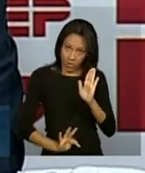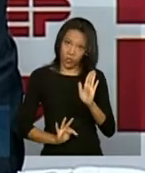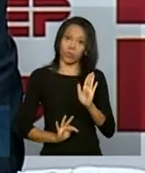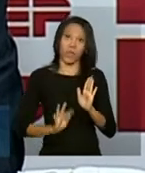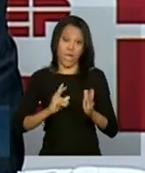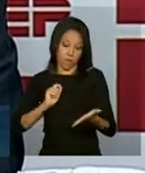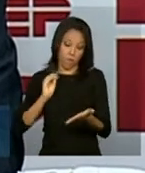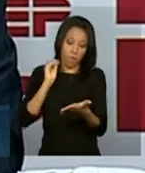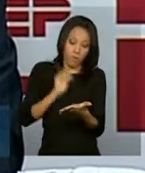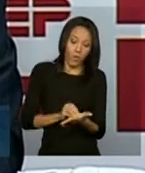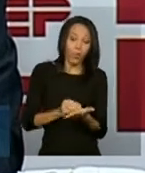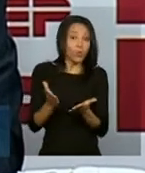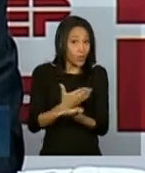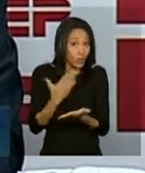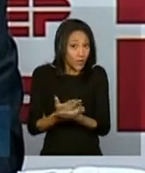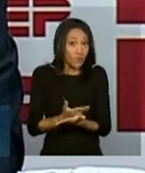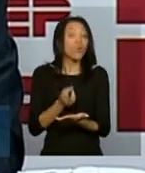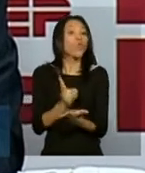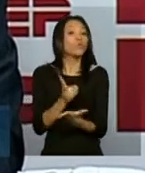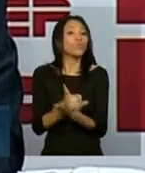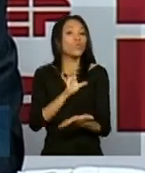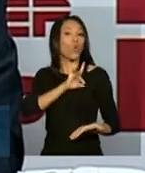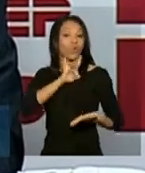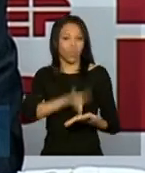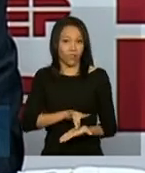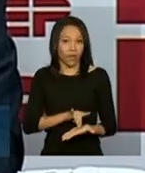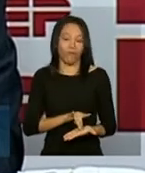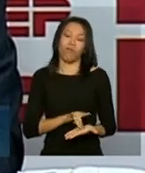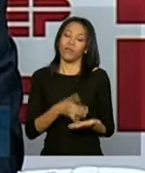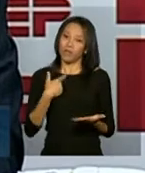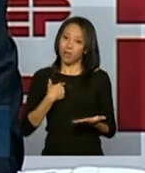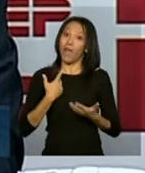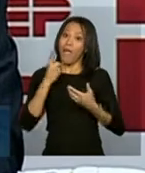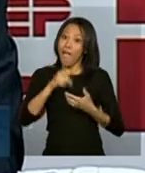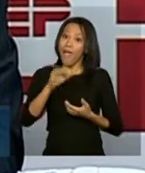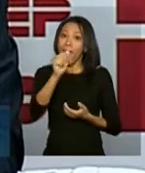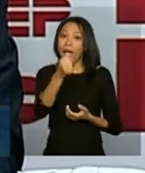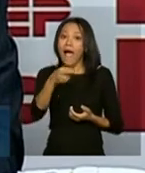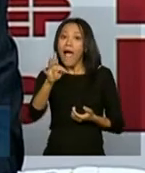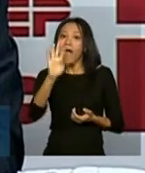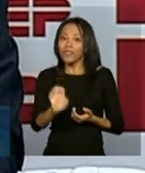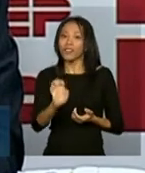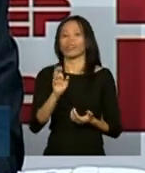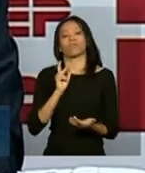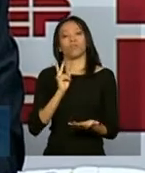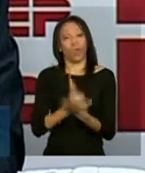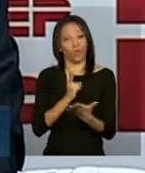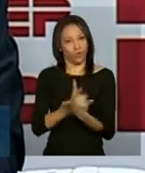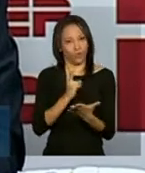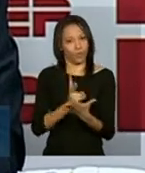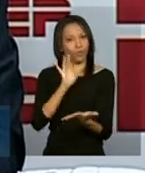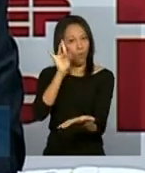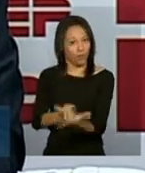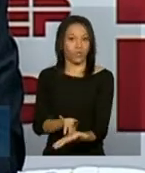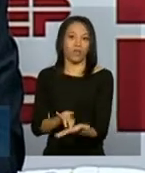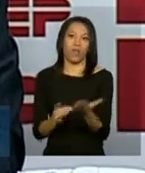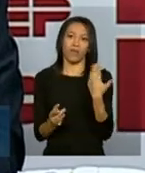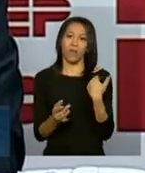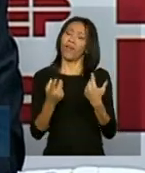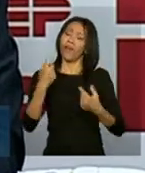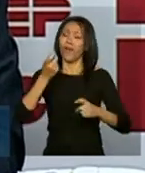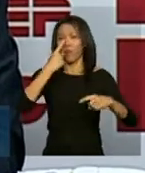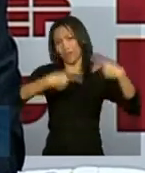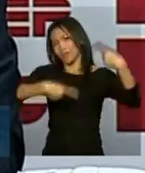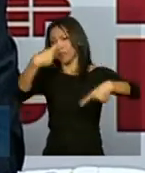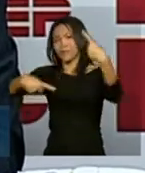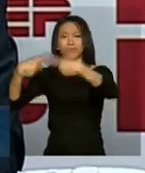no seu livro ele mantém o original. E a obra de arte a gente mantém a integralidade original. Foi essa a nossa opção. Esse é um debate